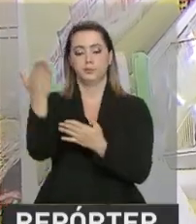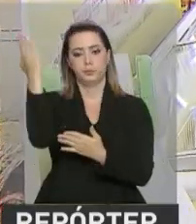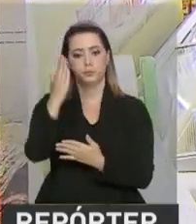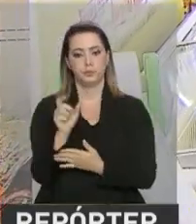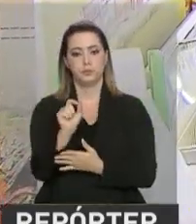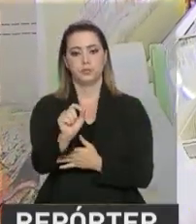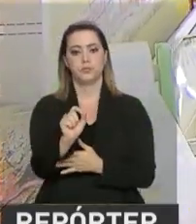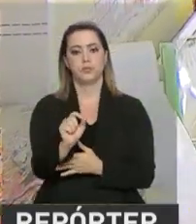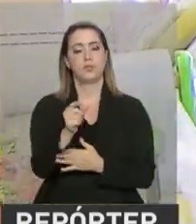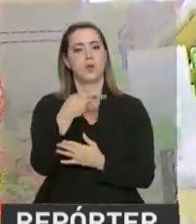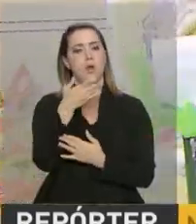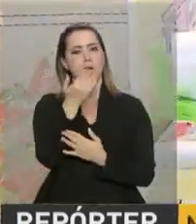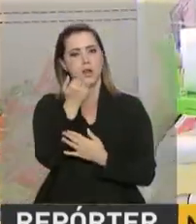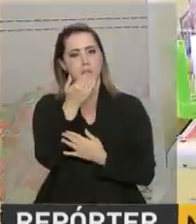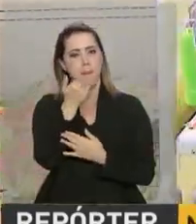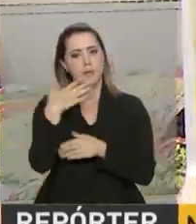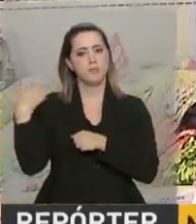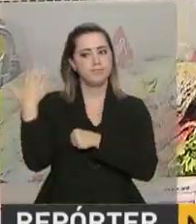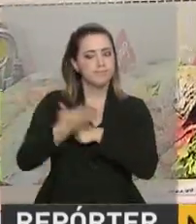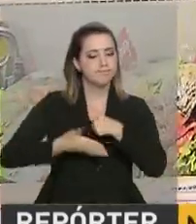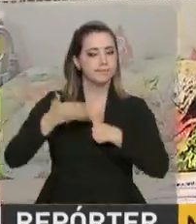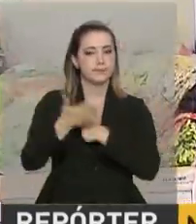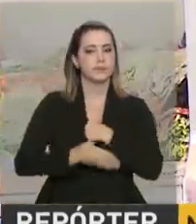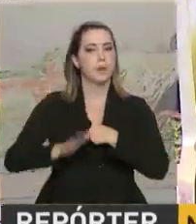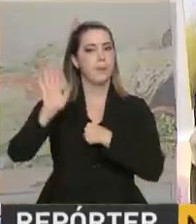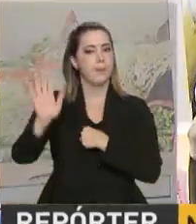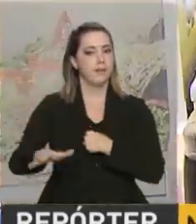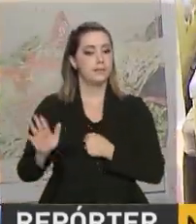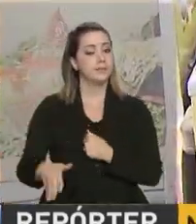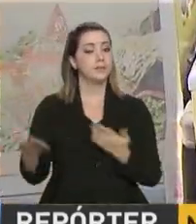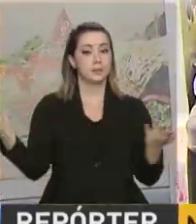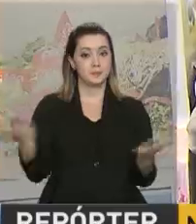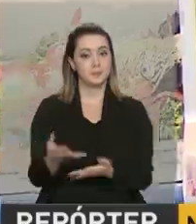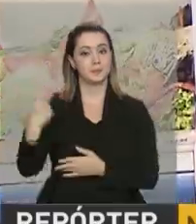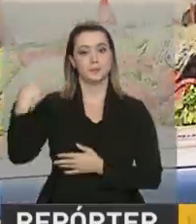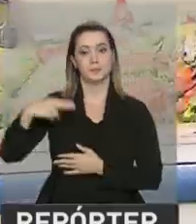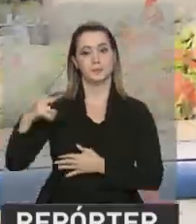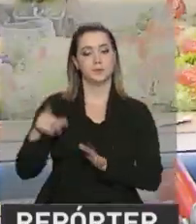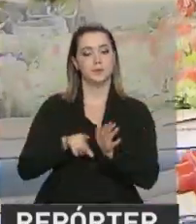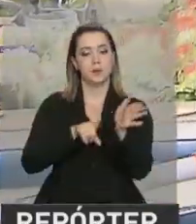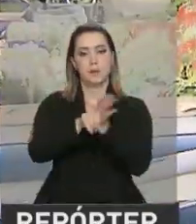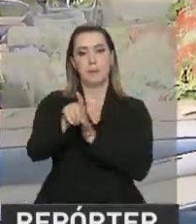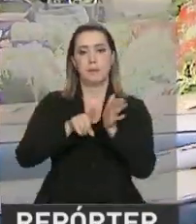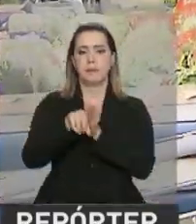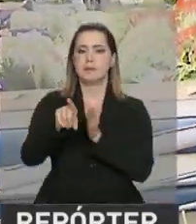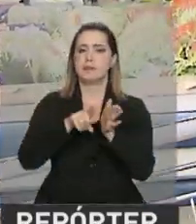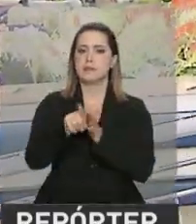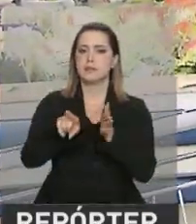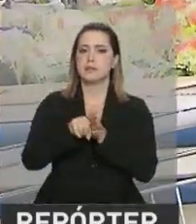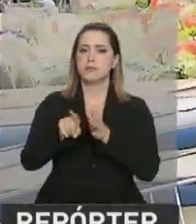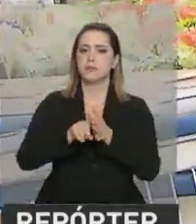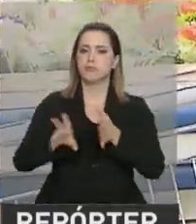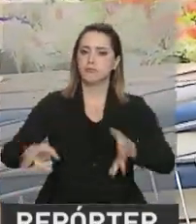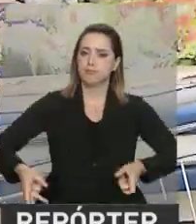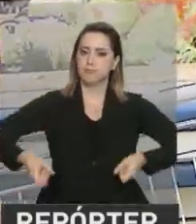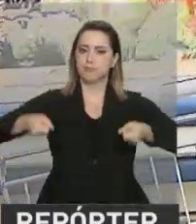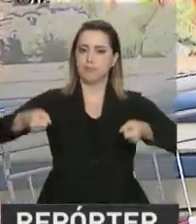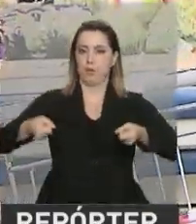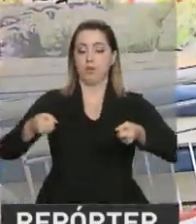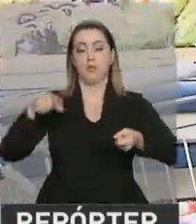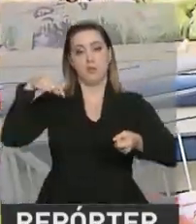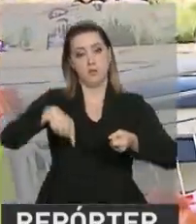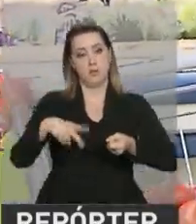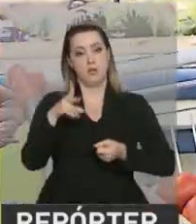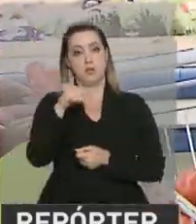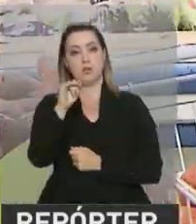A cesta básica ficou mais barata em novembro. É o que mostrou a Pesquisa Nacional da Cesta Básica de Alimentos do DIEESE. De